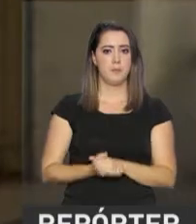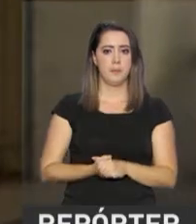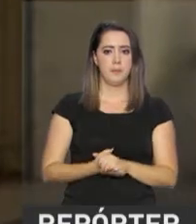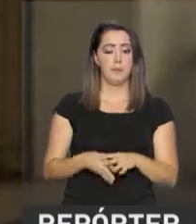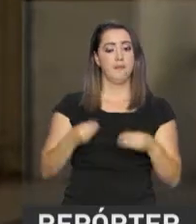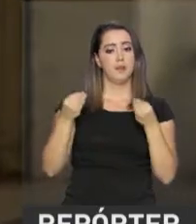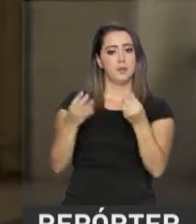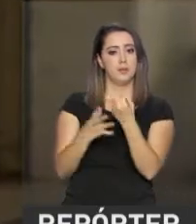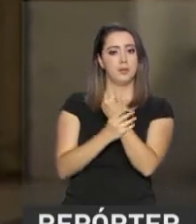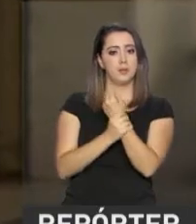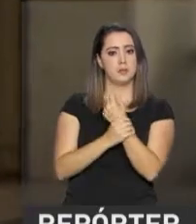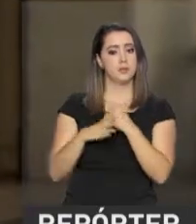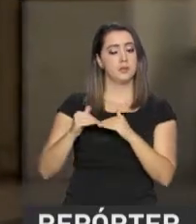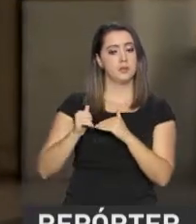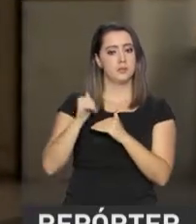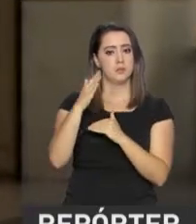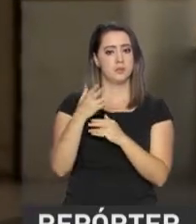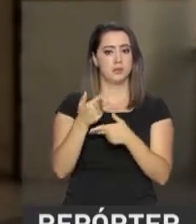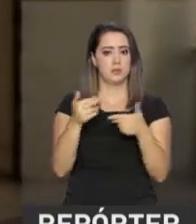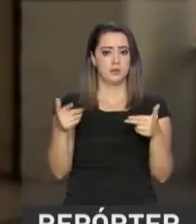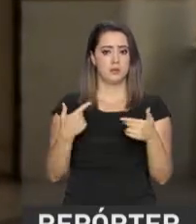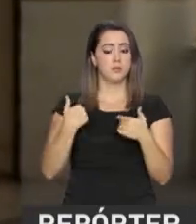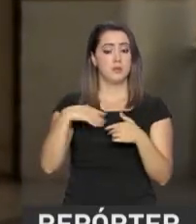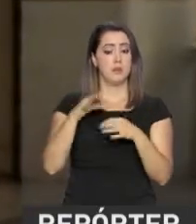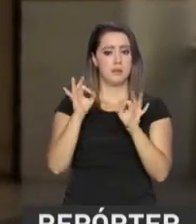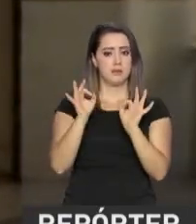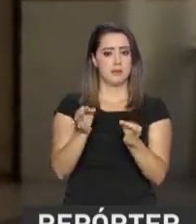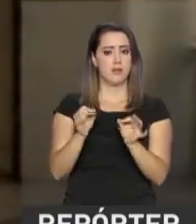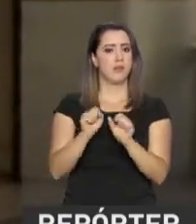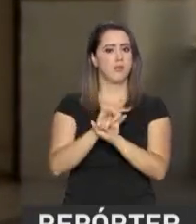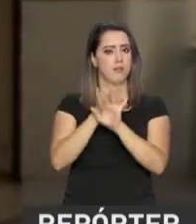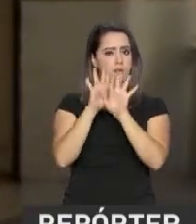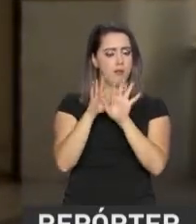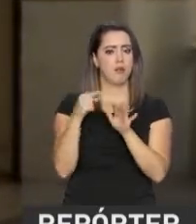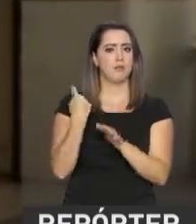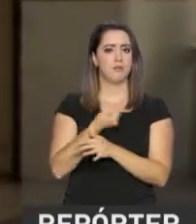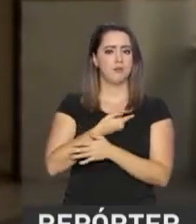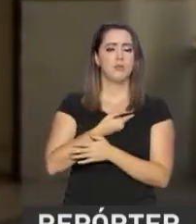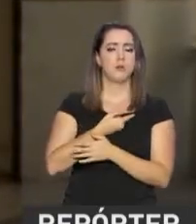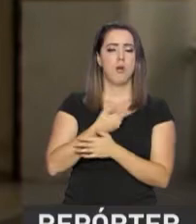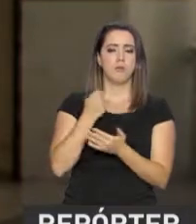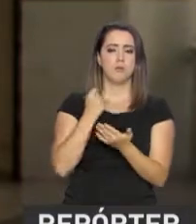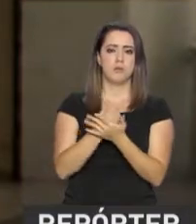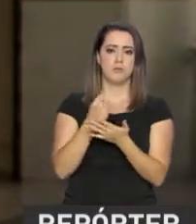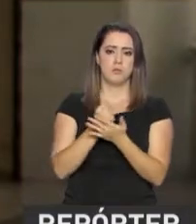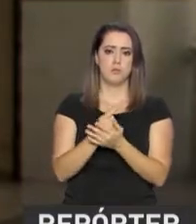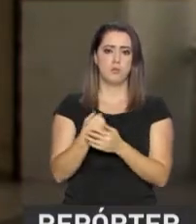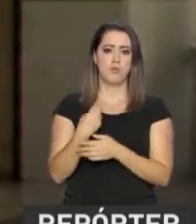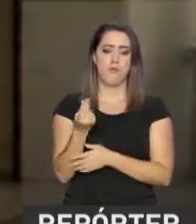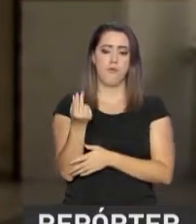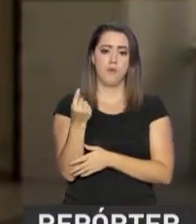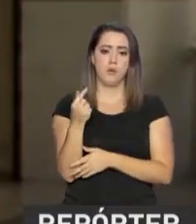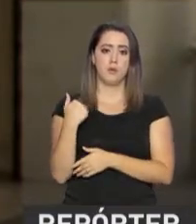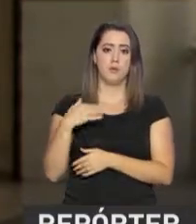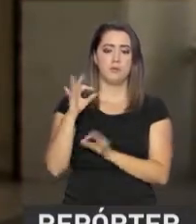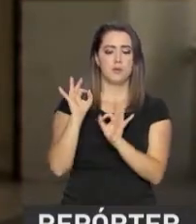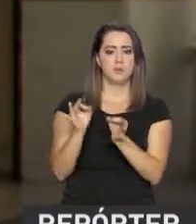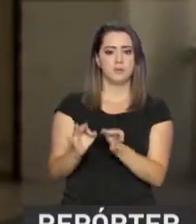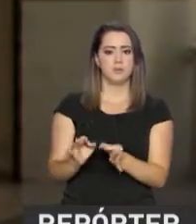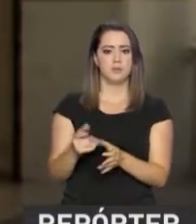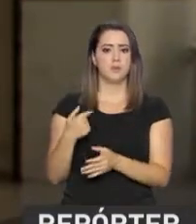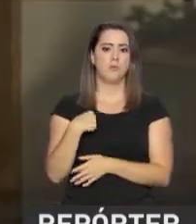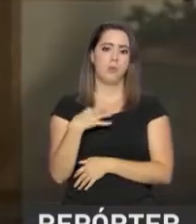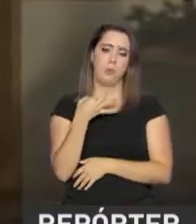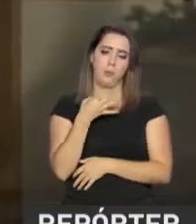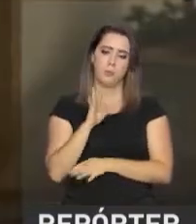uma segurança maior o produto fica mais visível realmente que aquilo que nós estamos comprando referente ao valor fica mais específica na